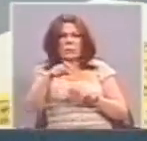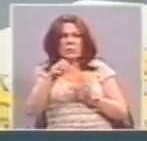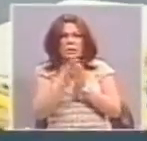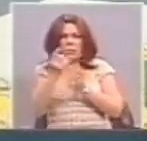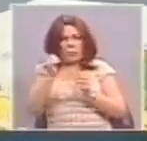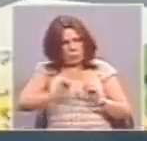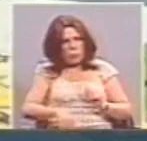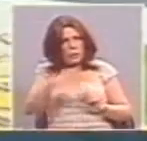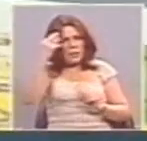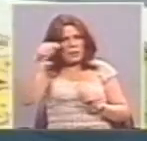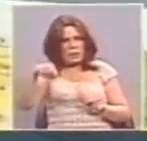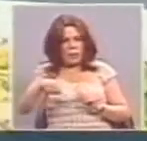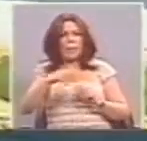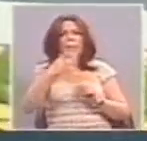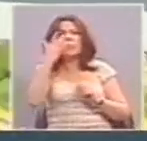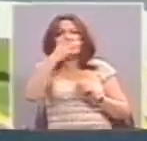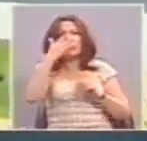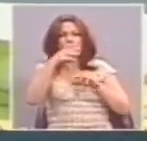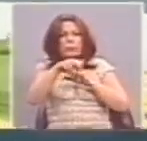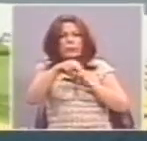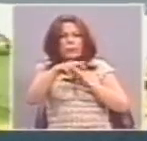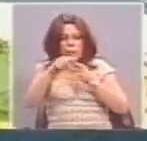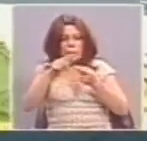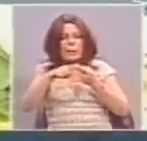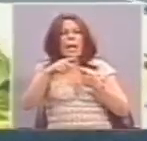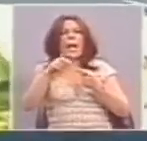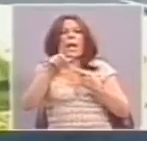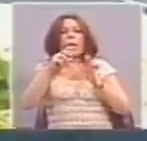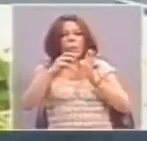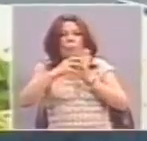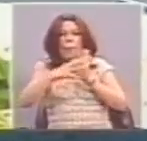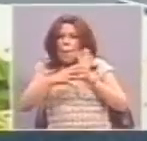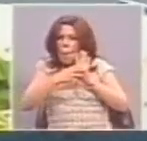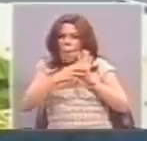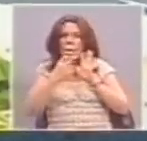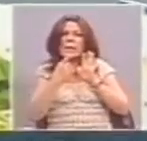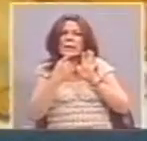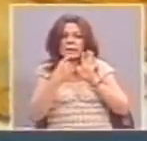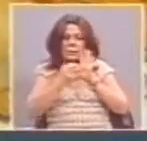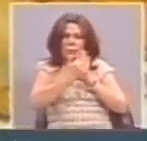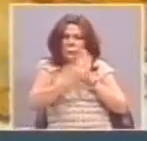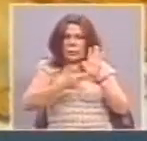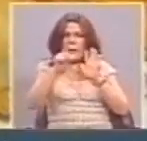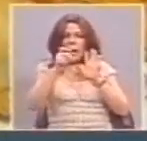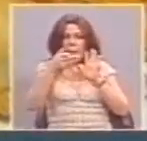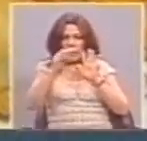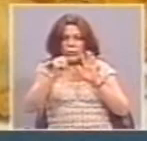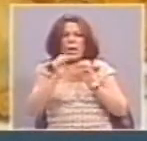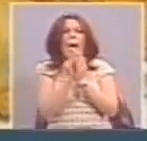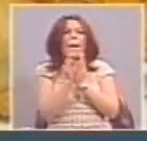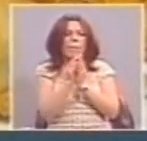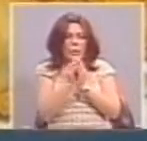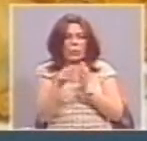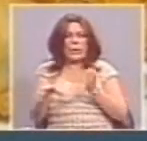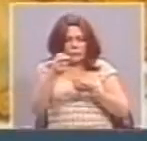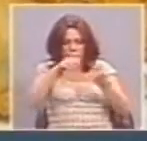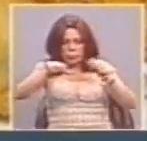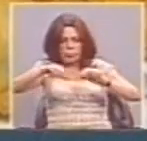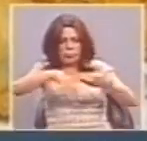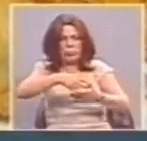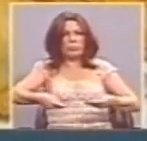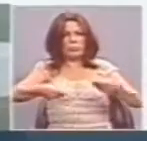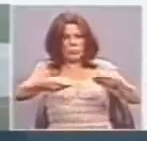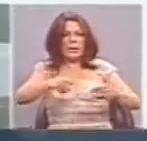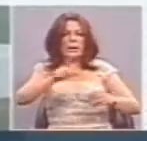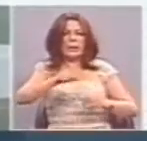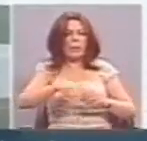também, nomeadamente os percebes, as lapas e a ameijoa. Desde a sua captura até à sua apresentação gastronómica,